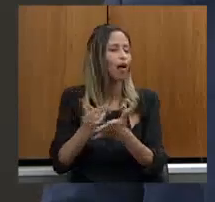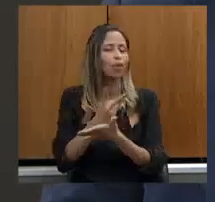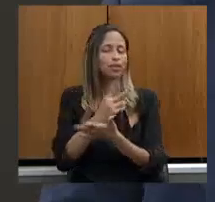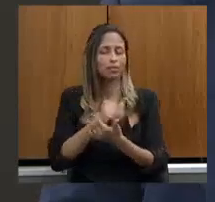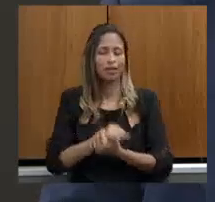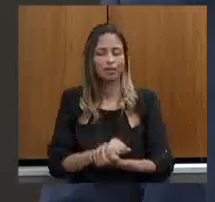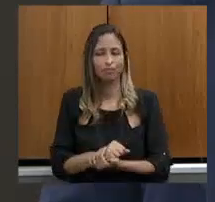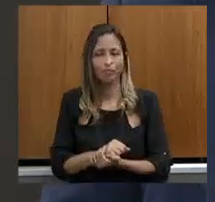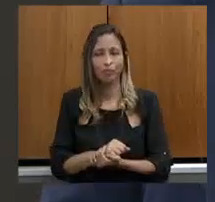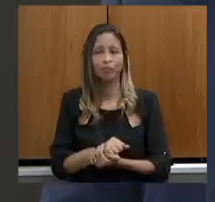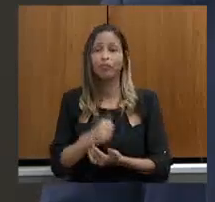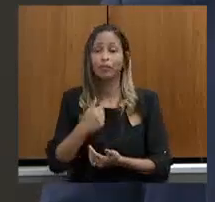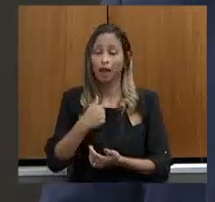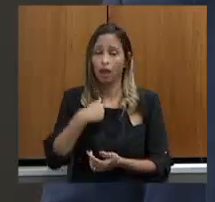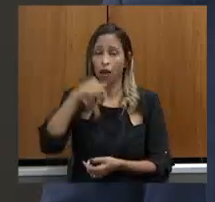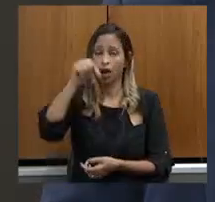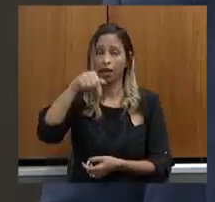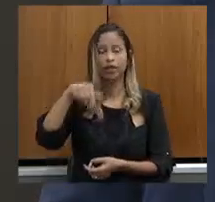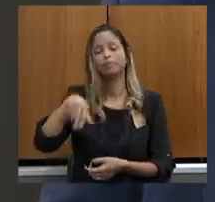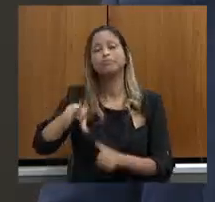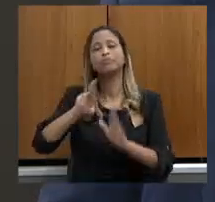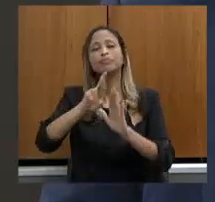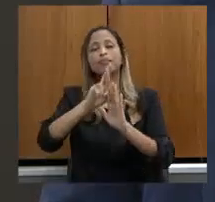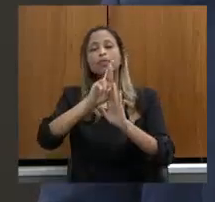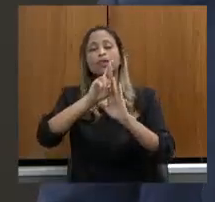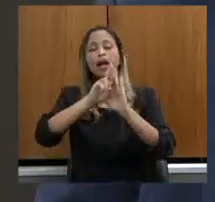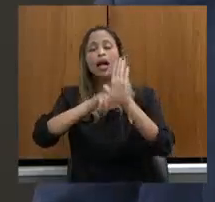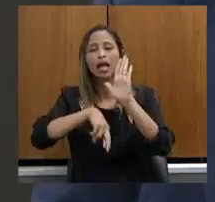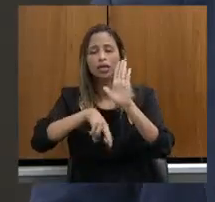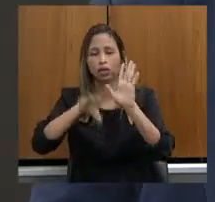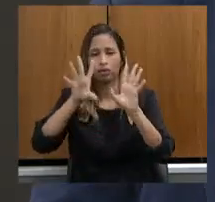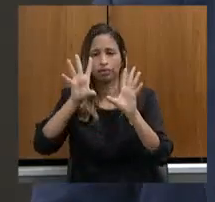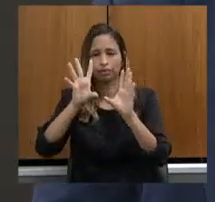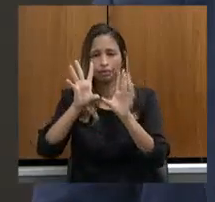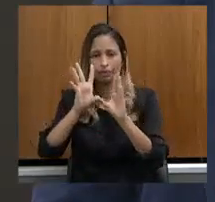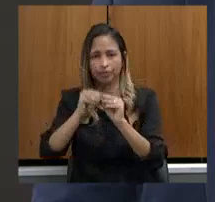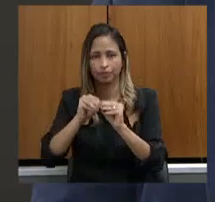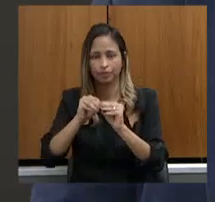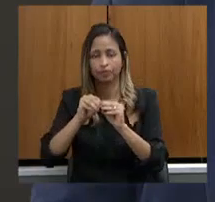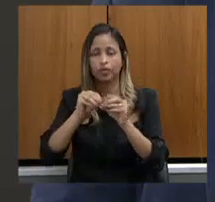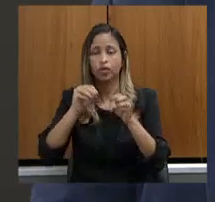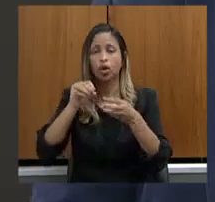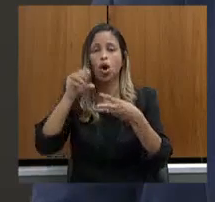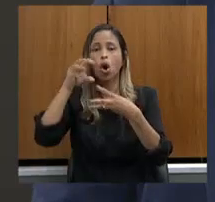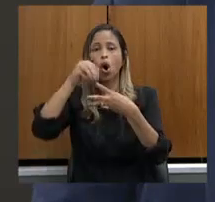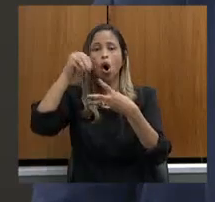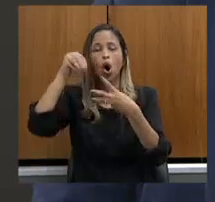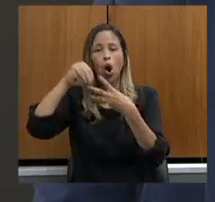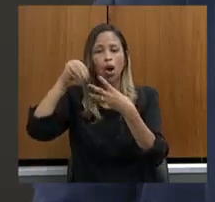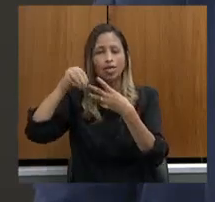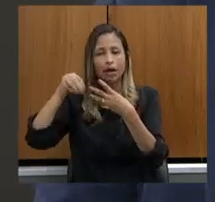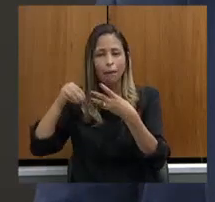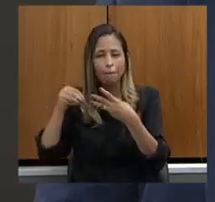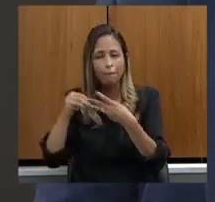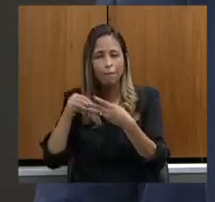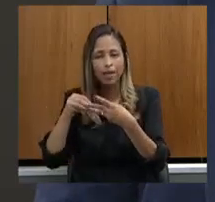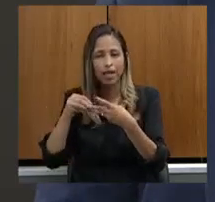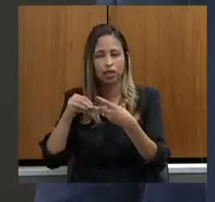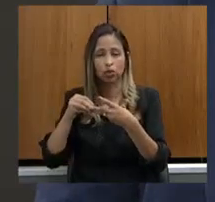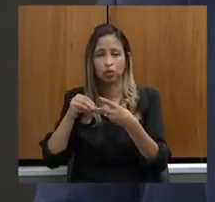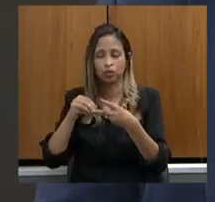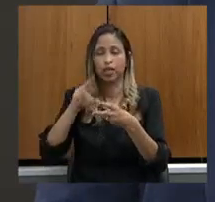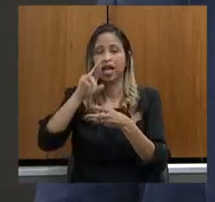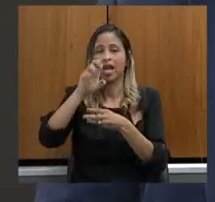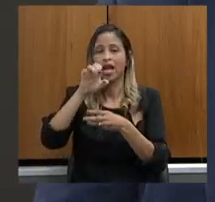Eu tô aqui com o relatório de resumido de execução orçamentária demonstrativo das receitas